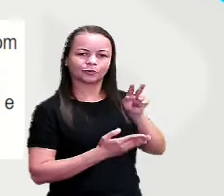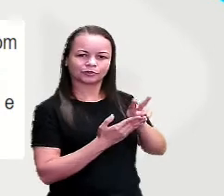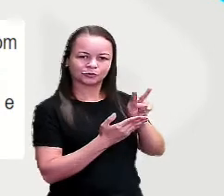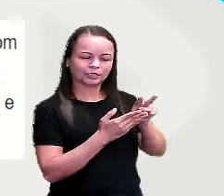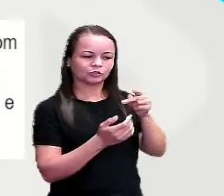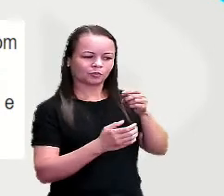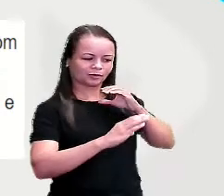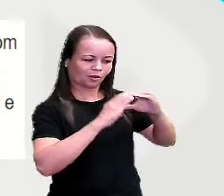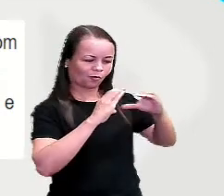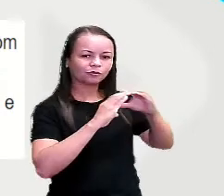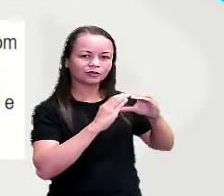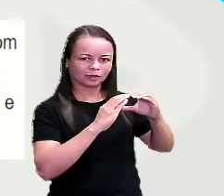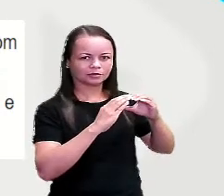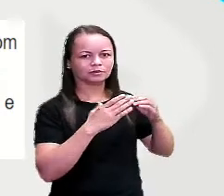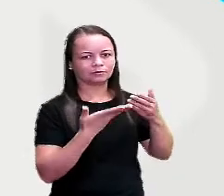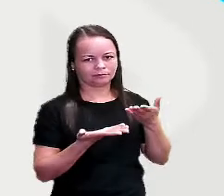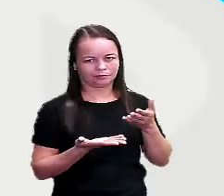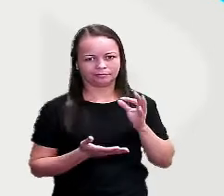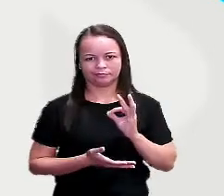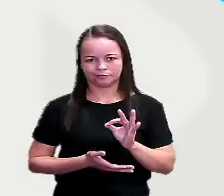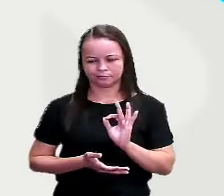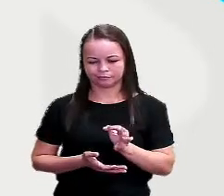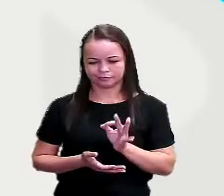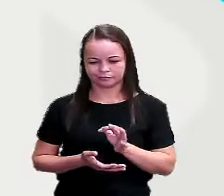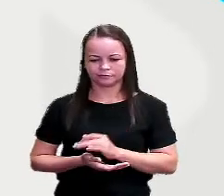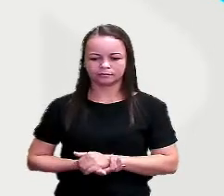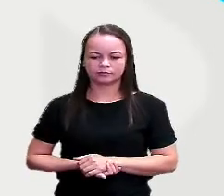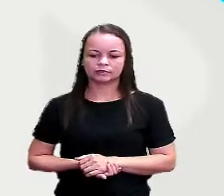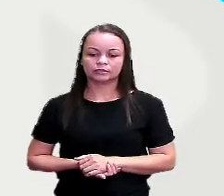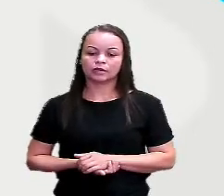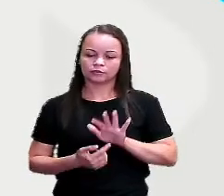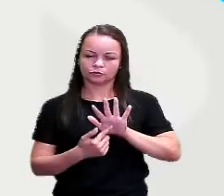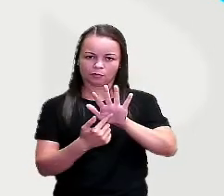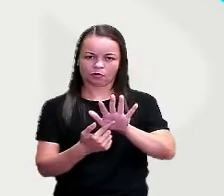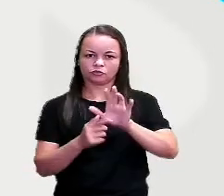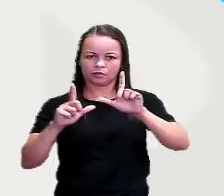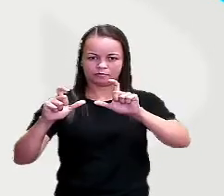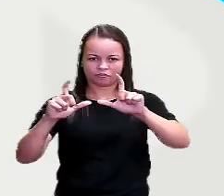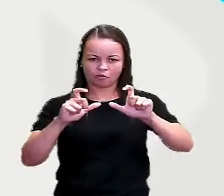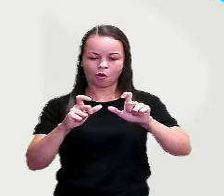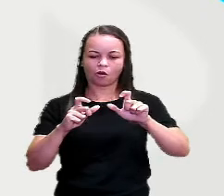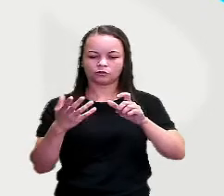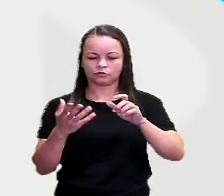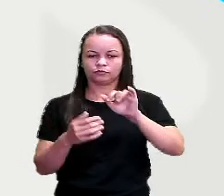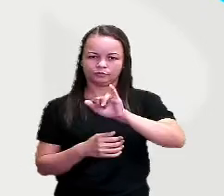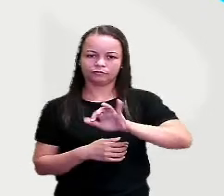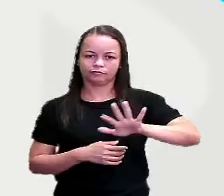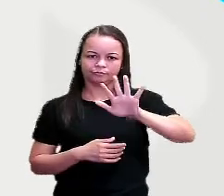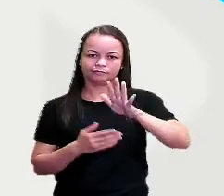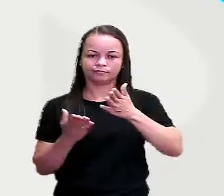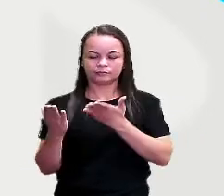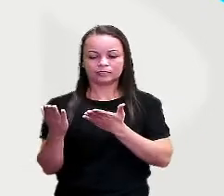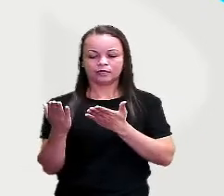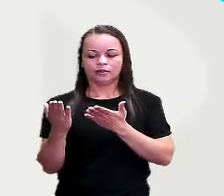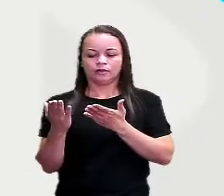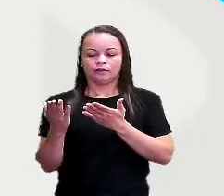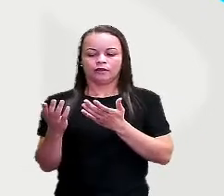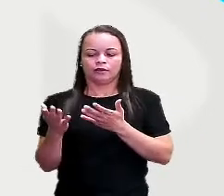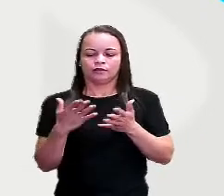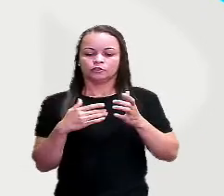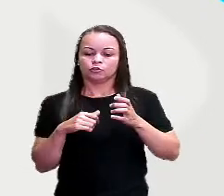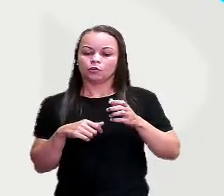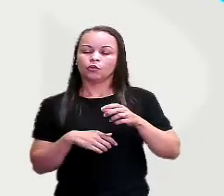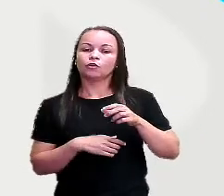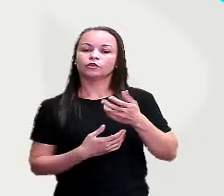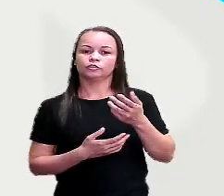com eles, certo? Aqui tem algumas fotos, ó, algumas imagens dos